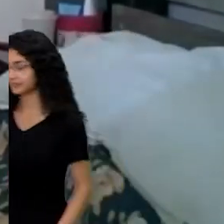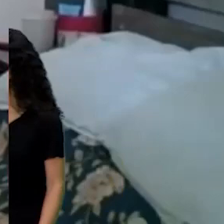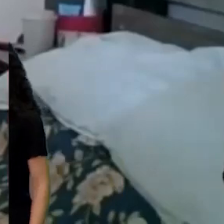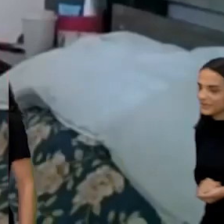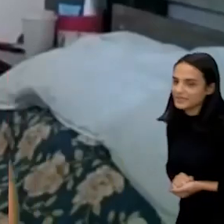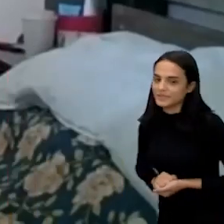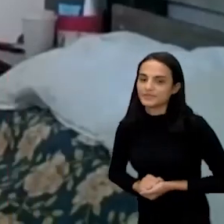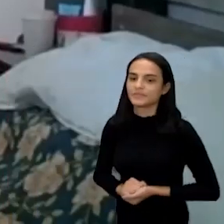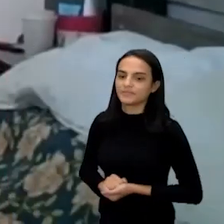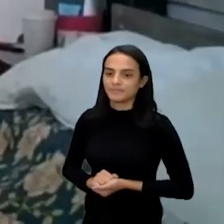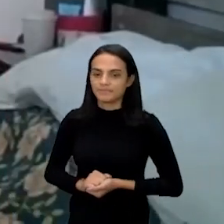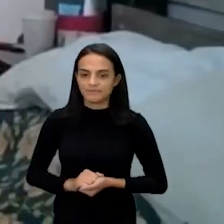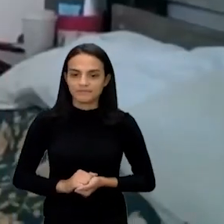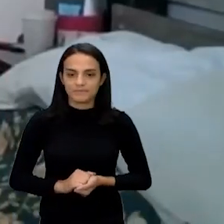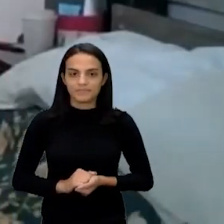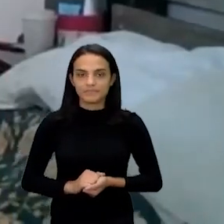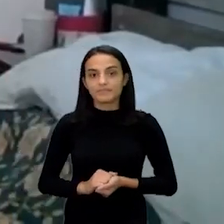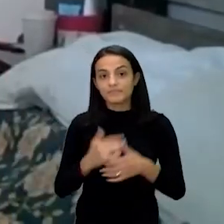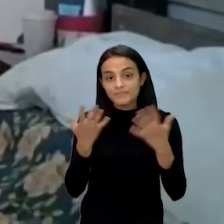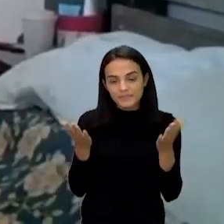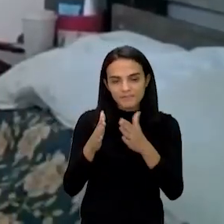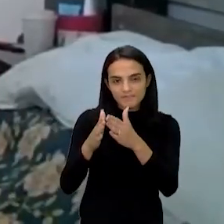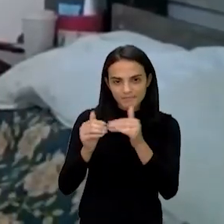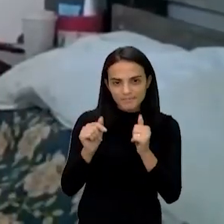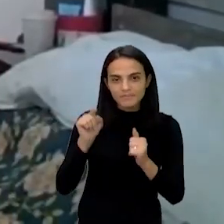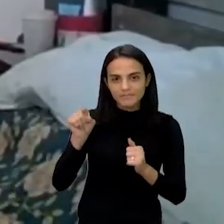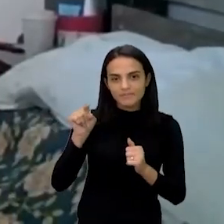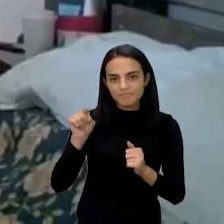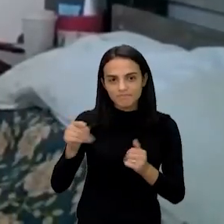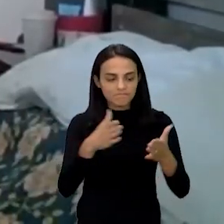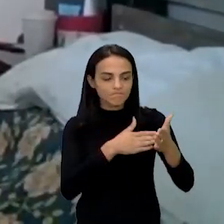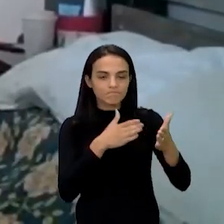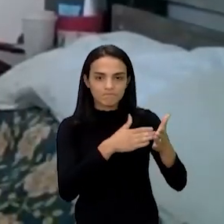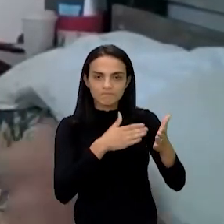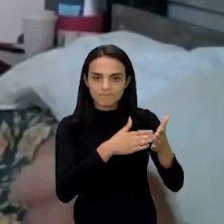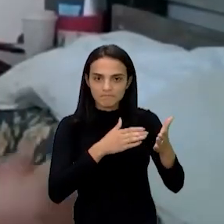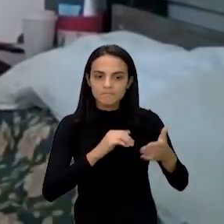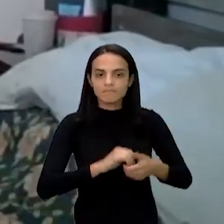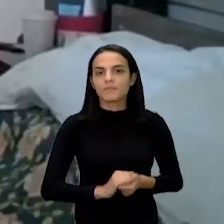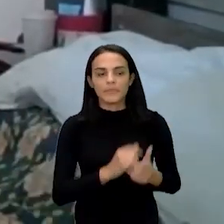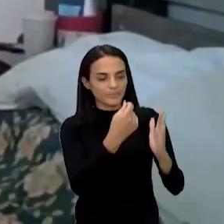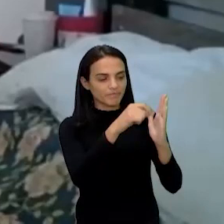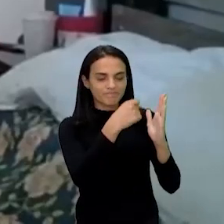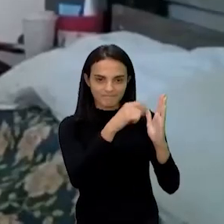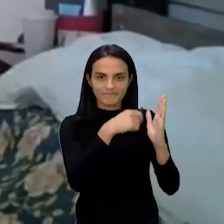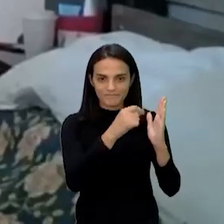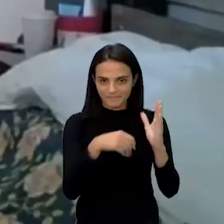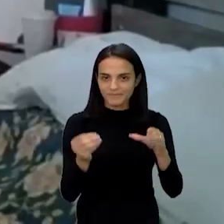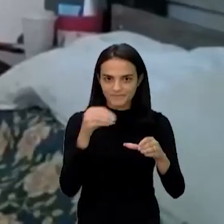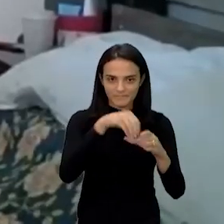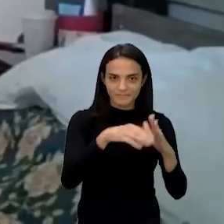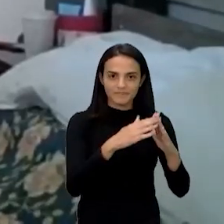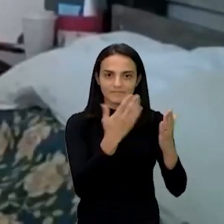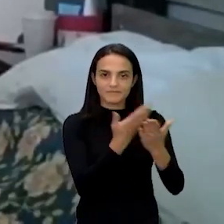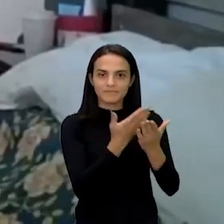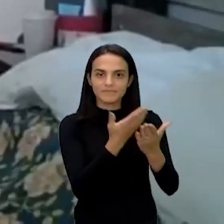bem, eu não podia sair, mas então eu pedi para ela me enviar um caderno e um lápis para eu poder escrever dentro da escola.